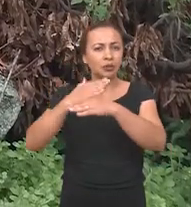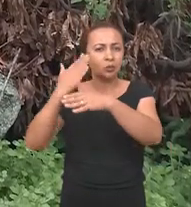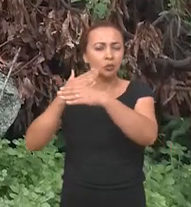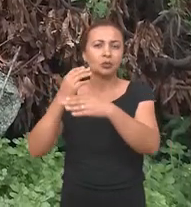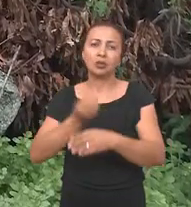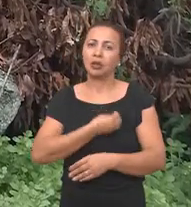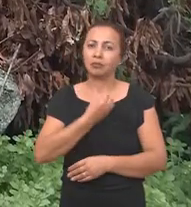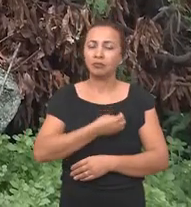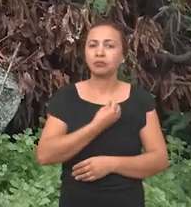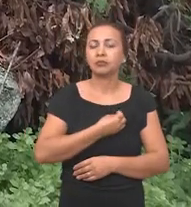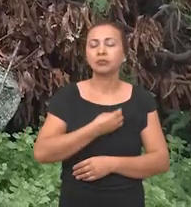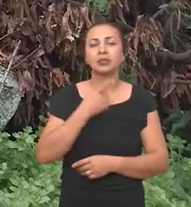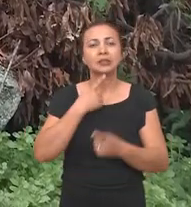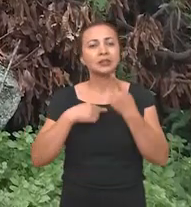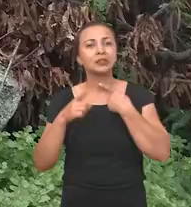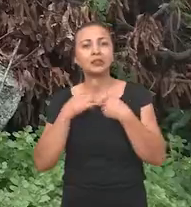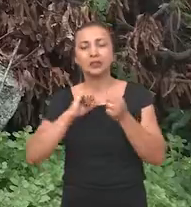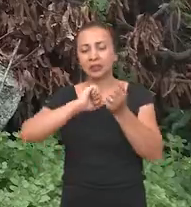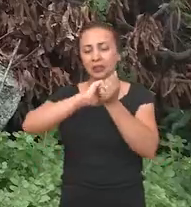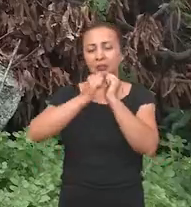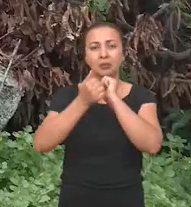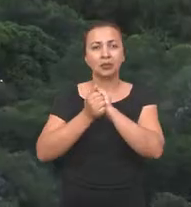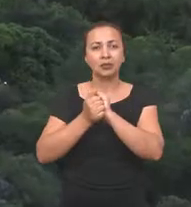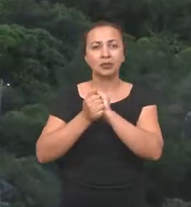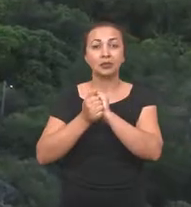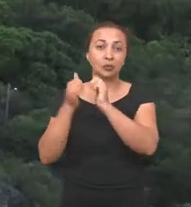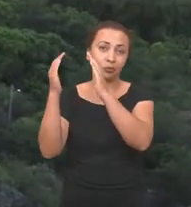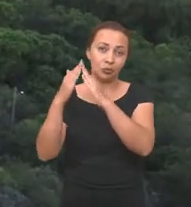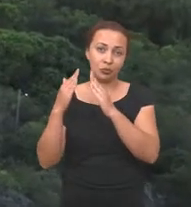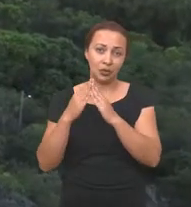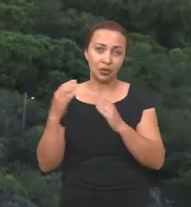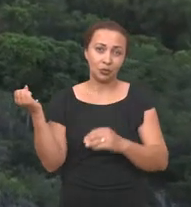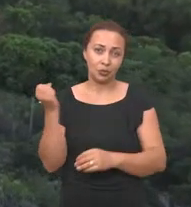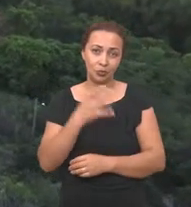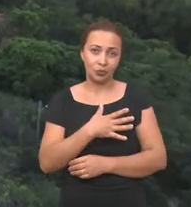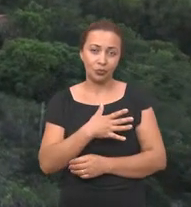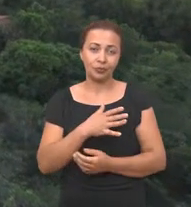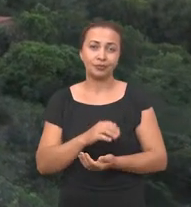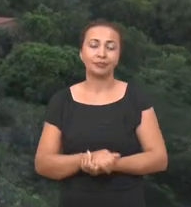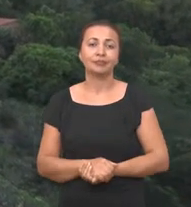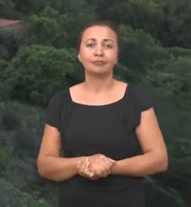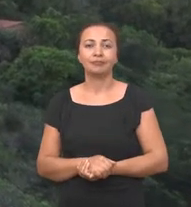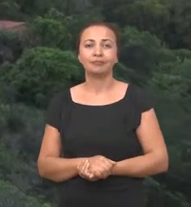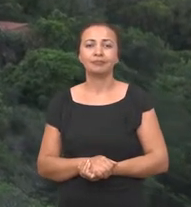suas vidas, e então as necessidades de adaptação desses imóveis.